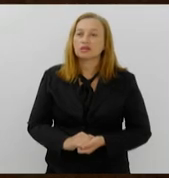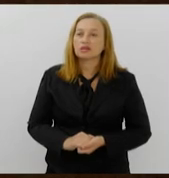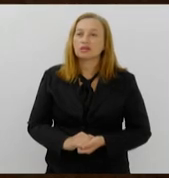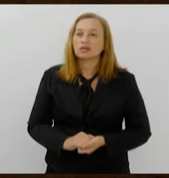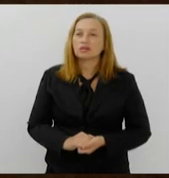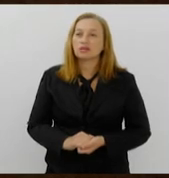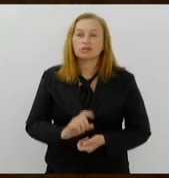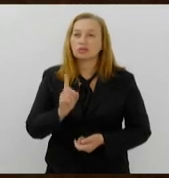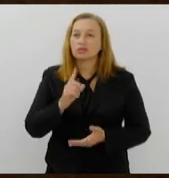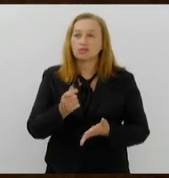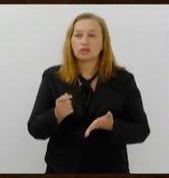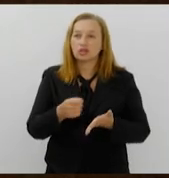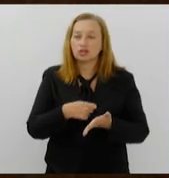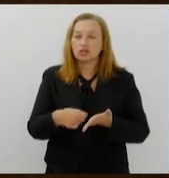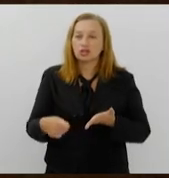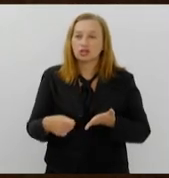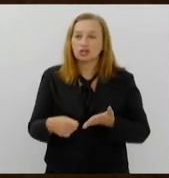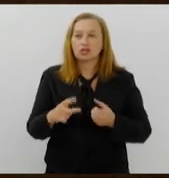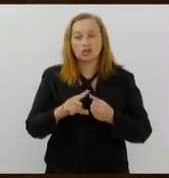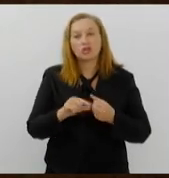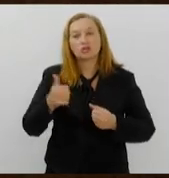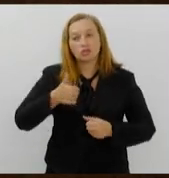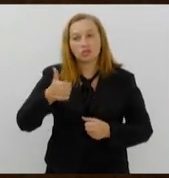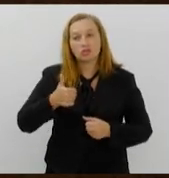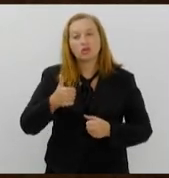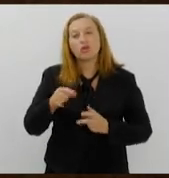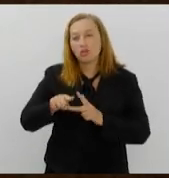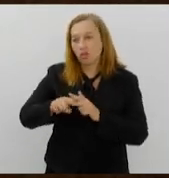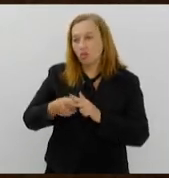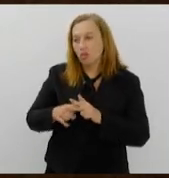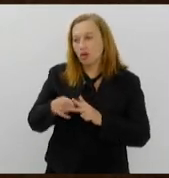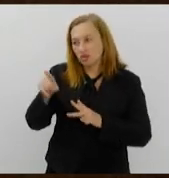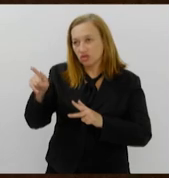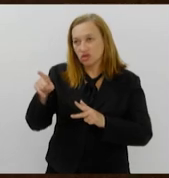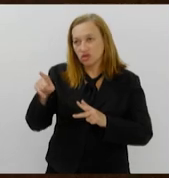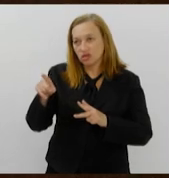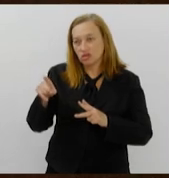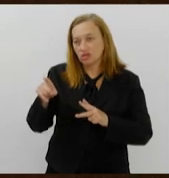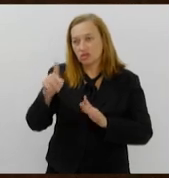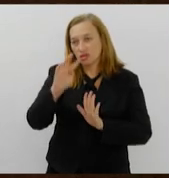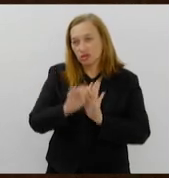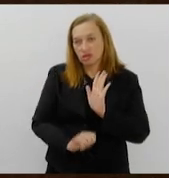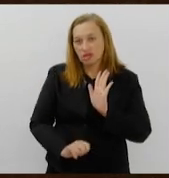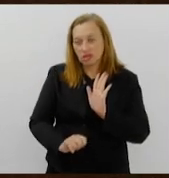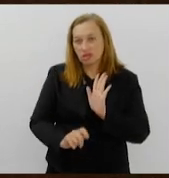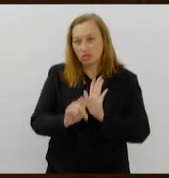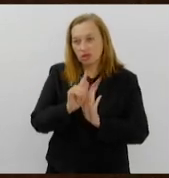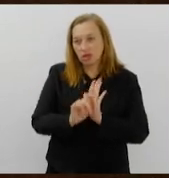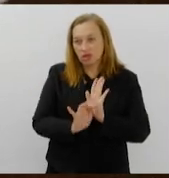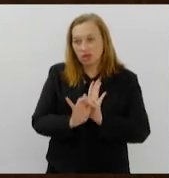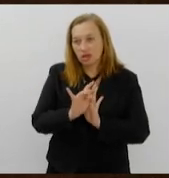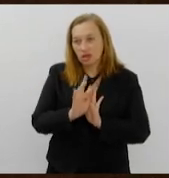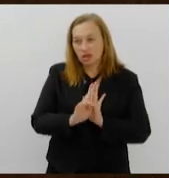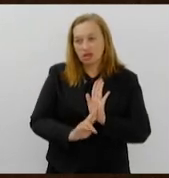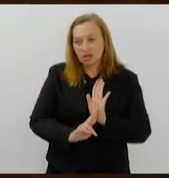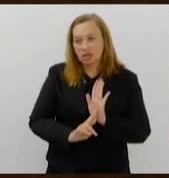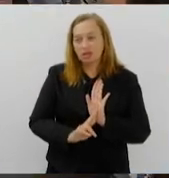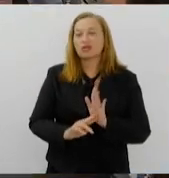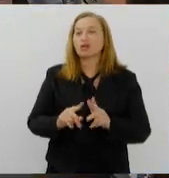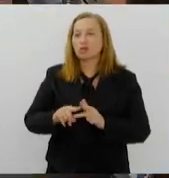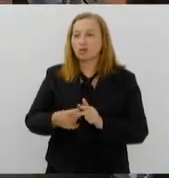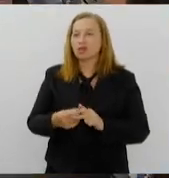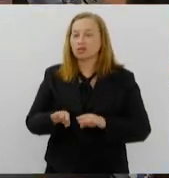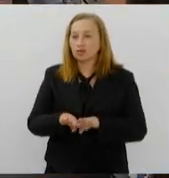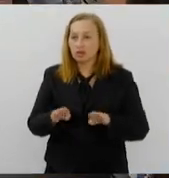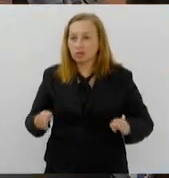não foi escrito no artigo 1º, então eu queria que fizesse uma correção de redação. Será corrigido pela